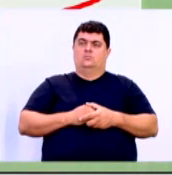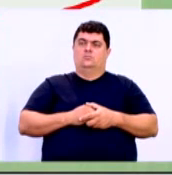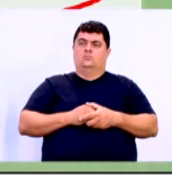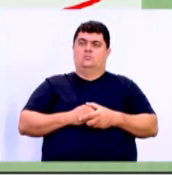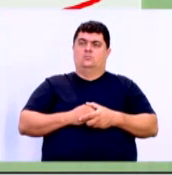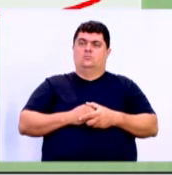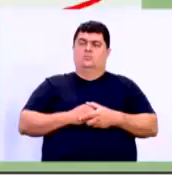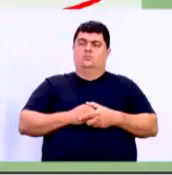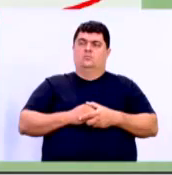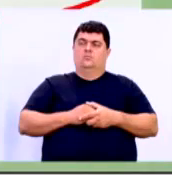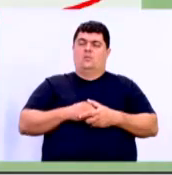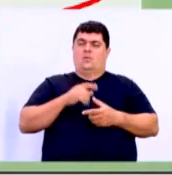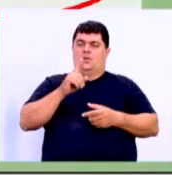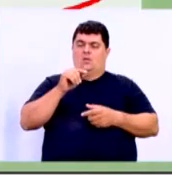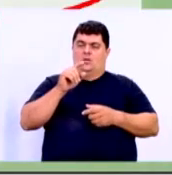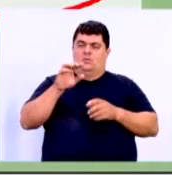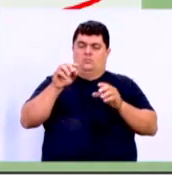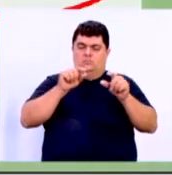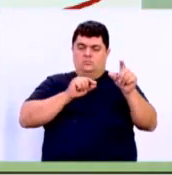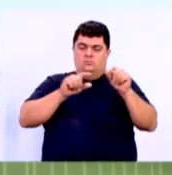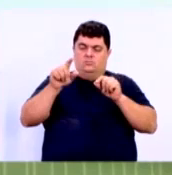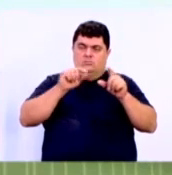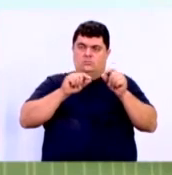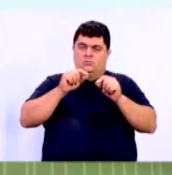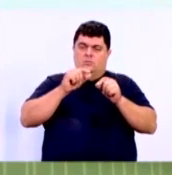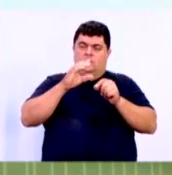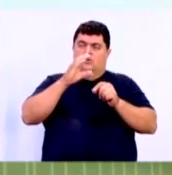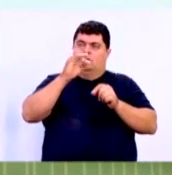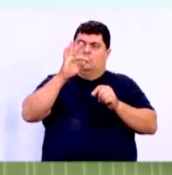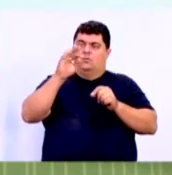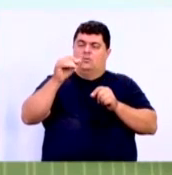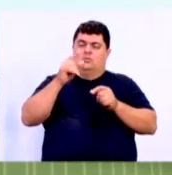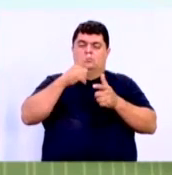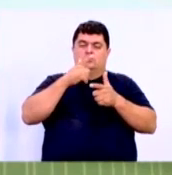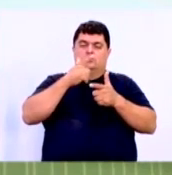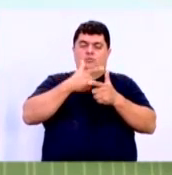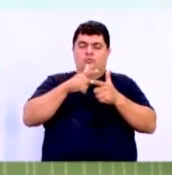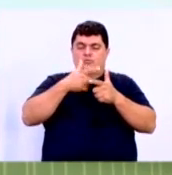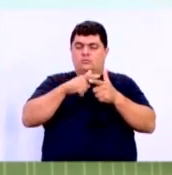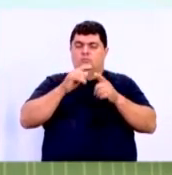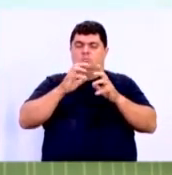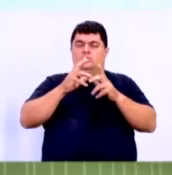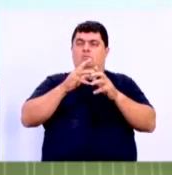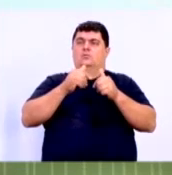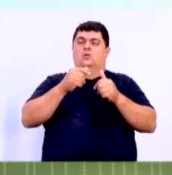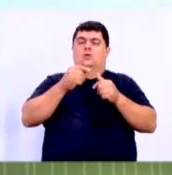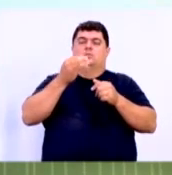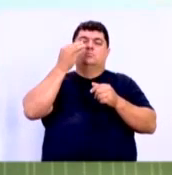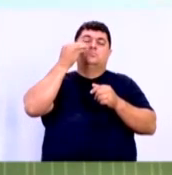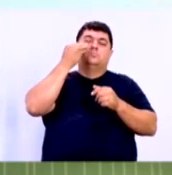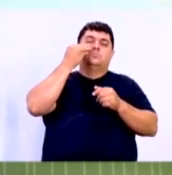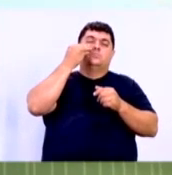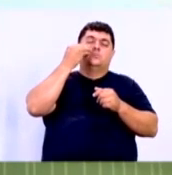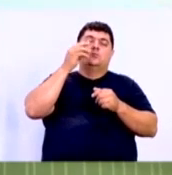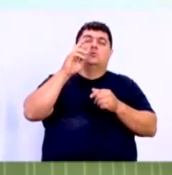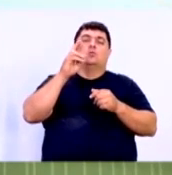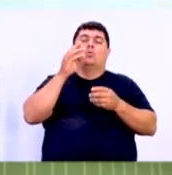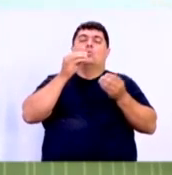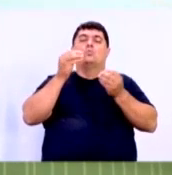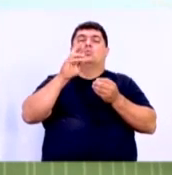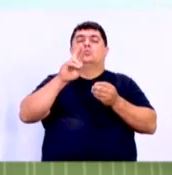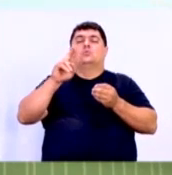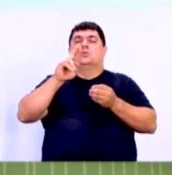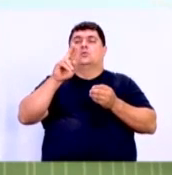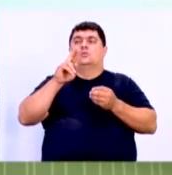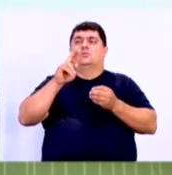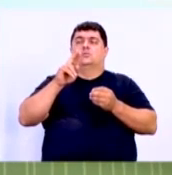O rateio é nós pegarmos os custos e dividir. Aí depende do método utilizado, deixando